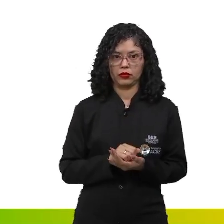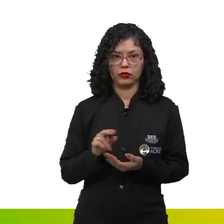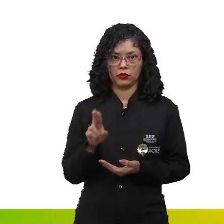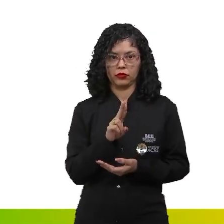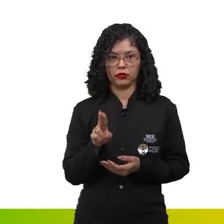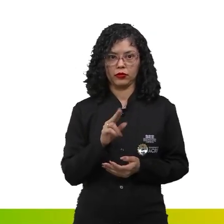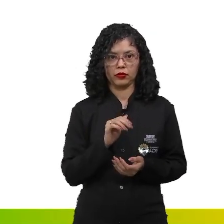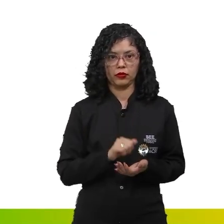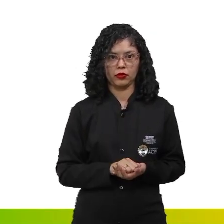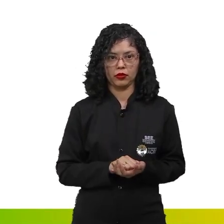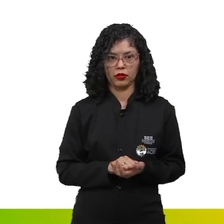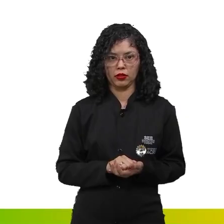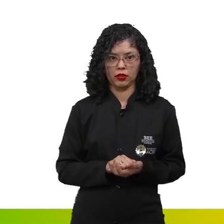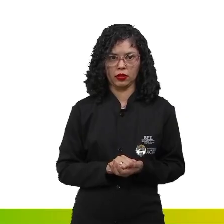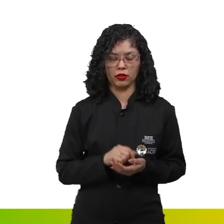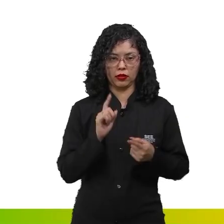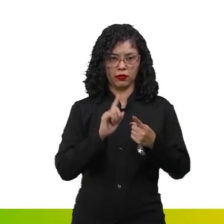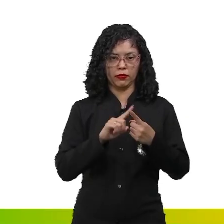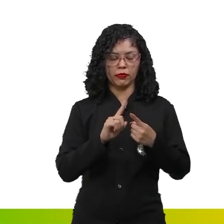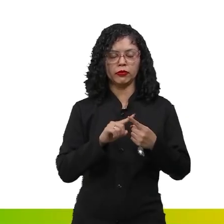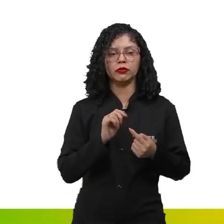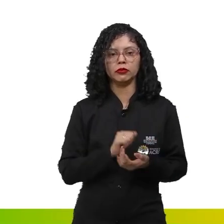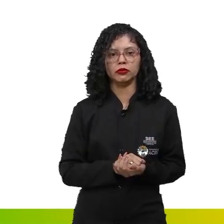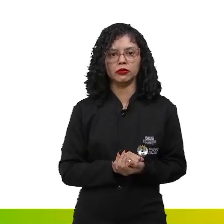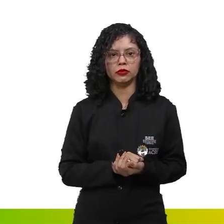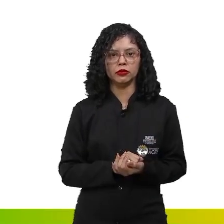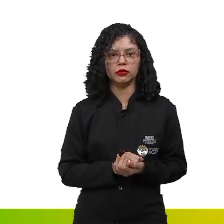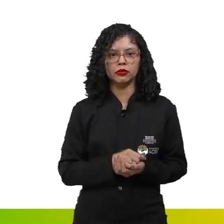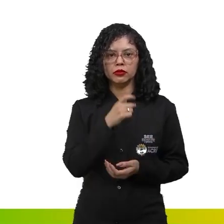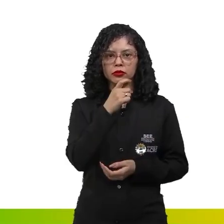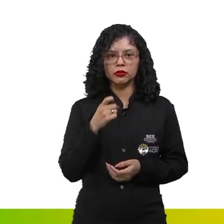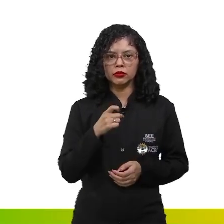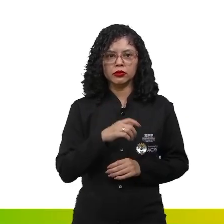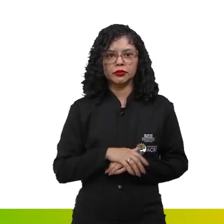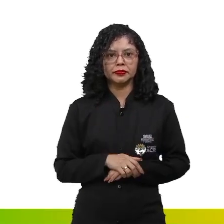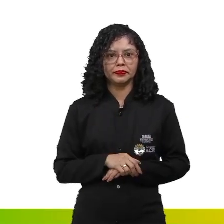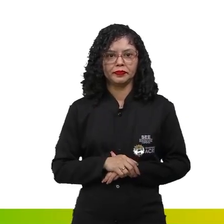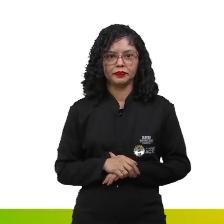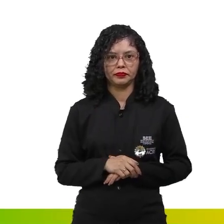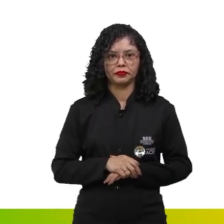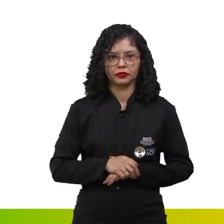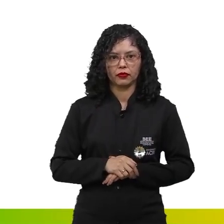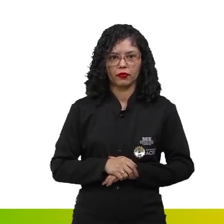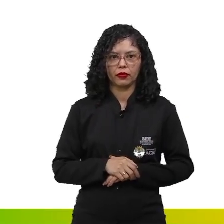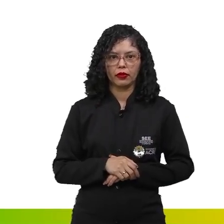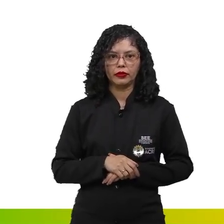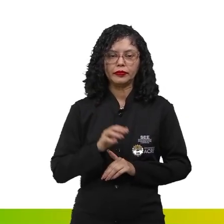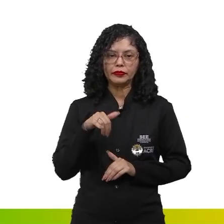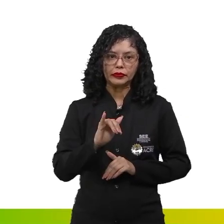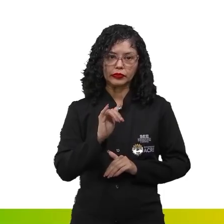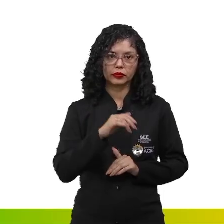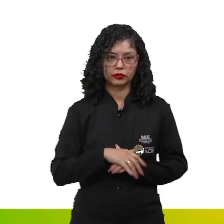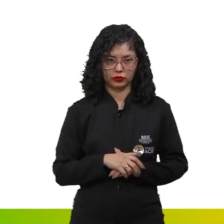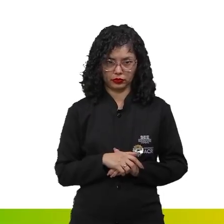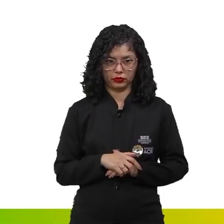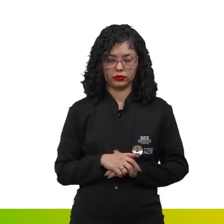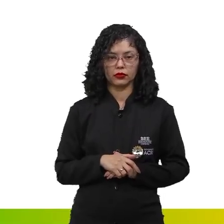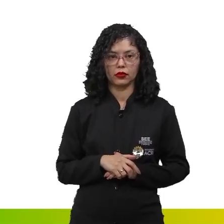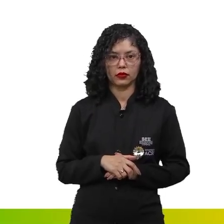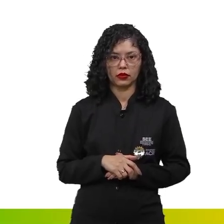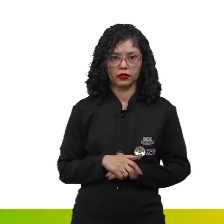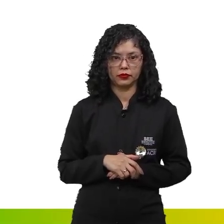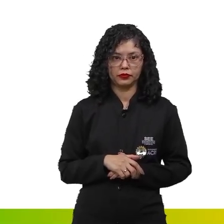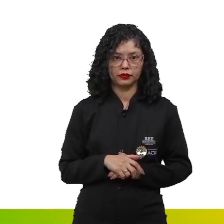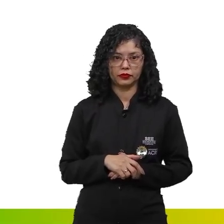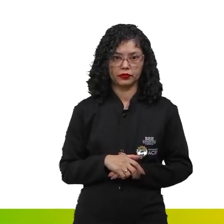chamar o valor que o primeiro colocado vai receber de X, que o segundo irá receber de Y e que o terceiro